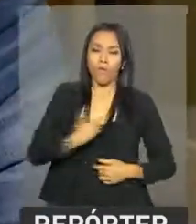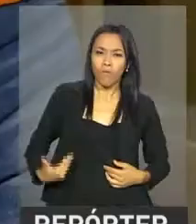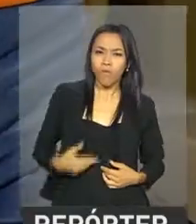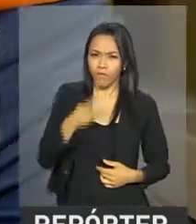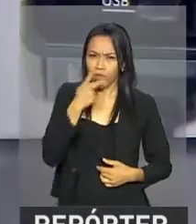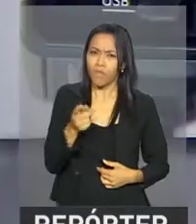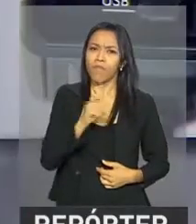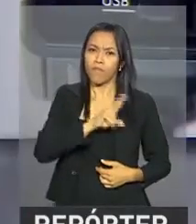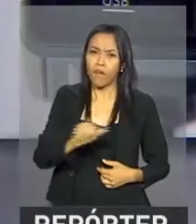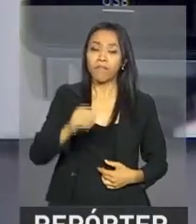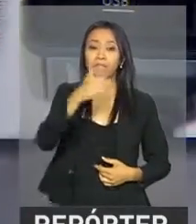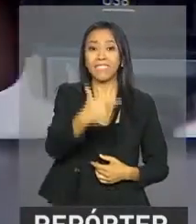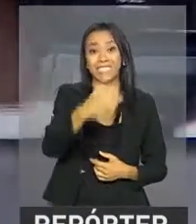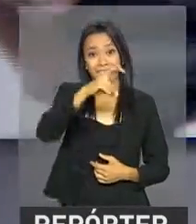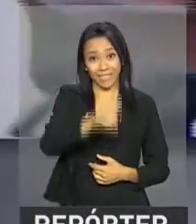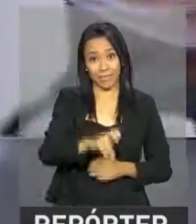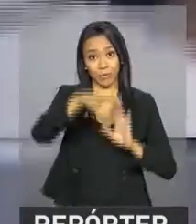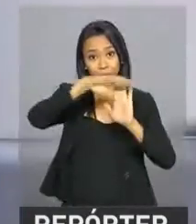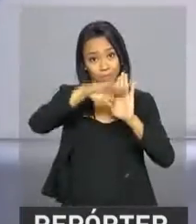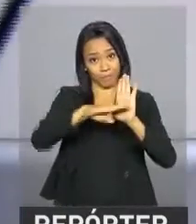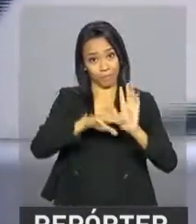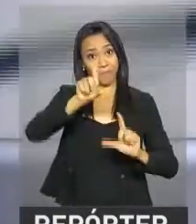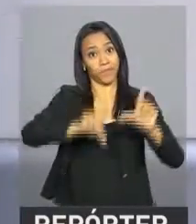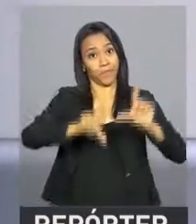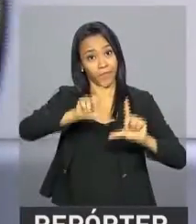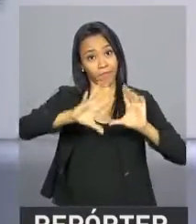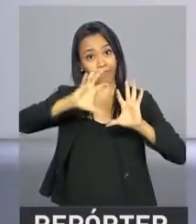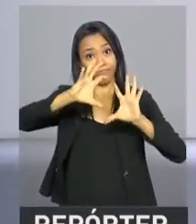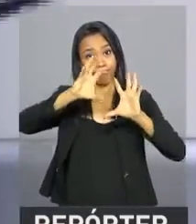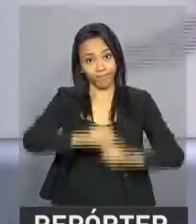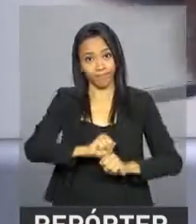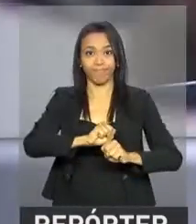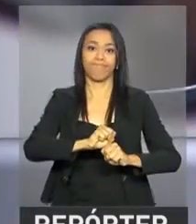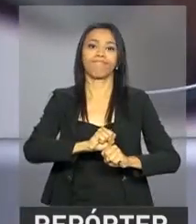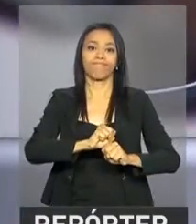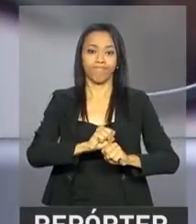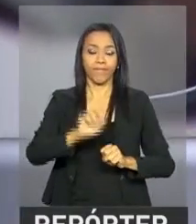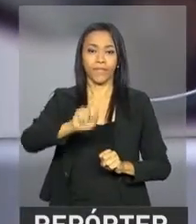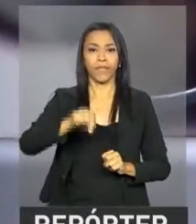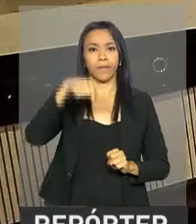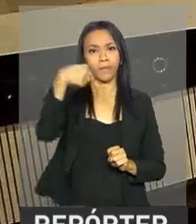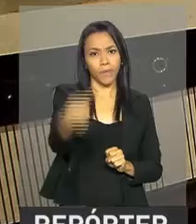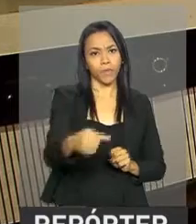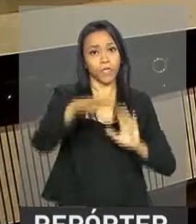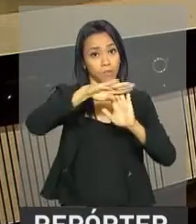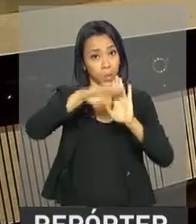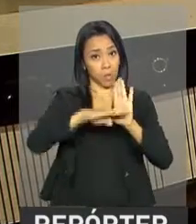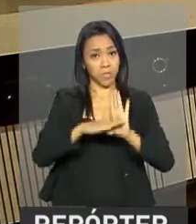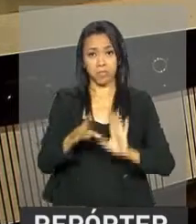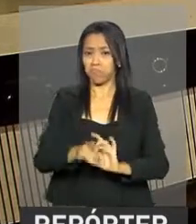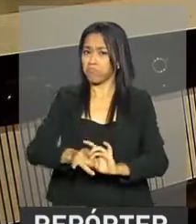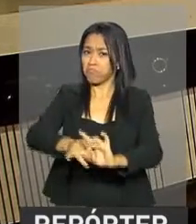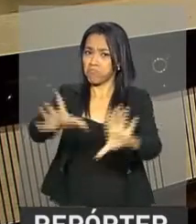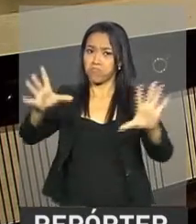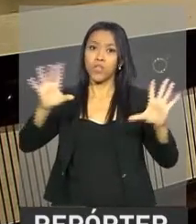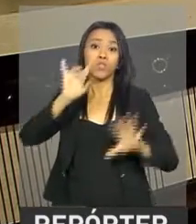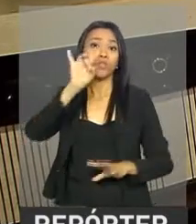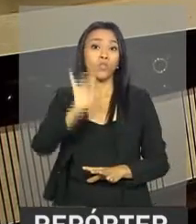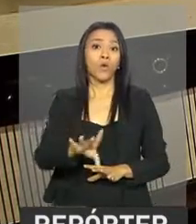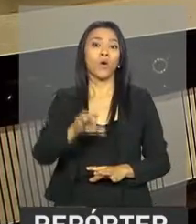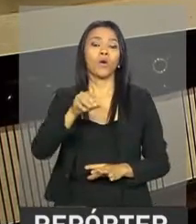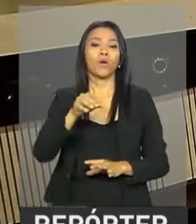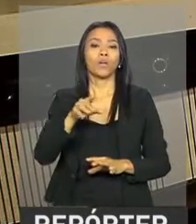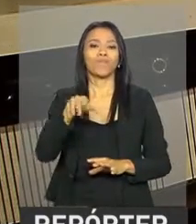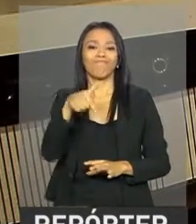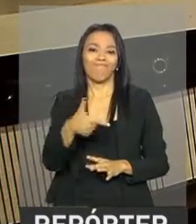25 canais de televisão. Depois do desligamento, a programação das emissoras estará disponível apenas